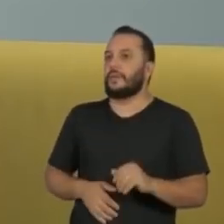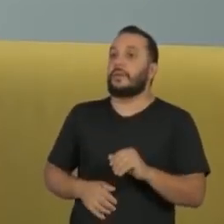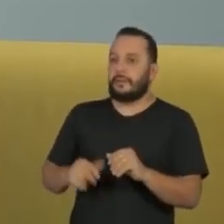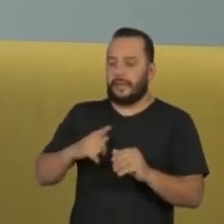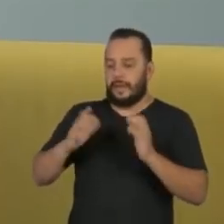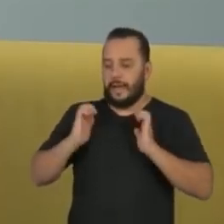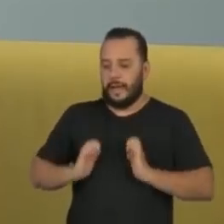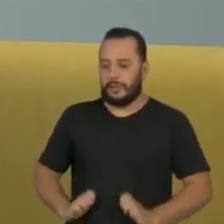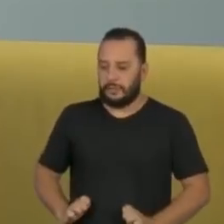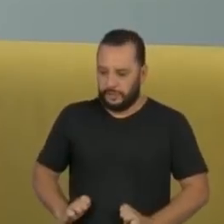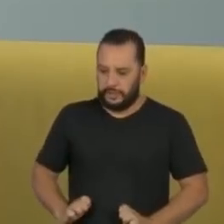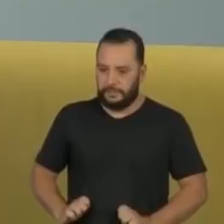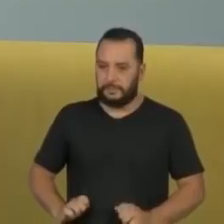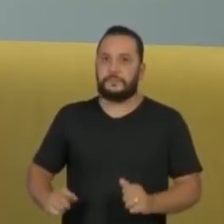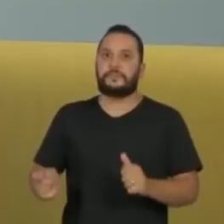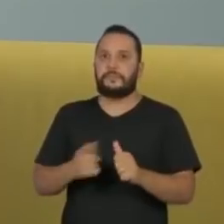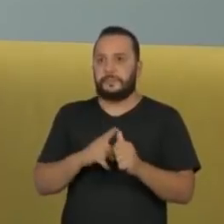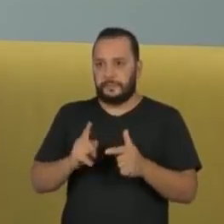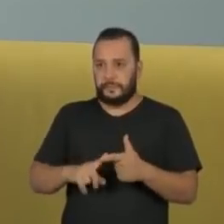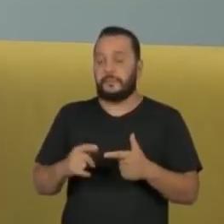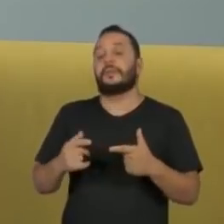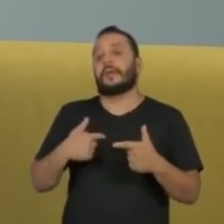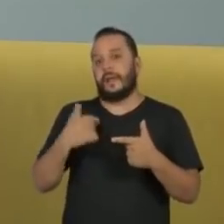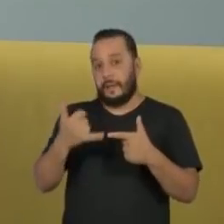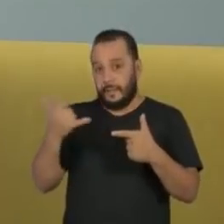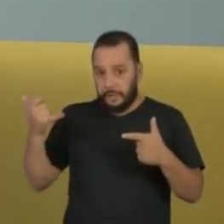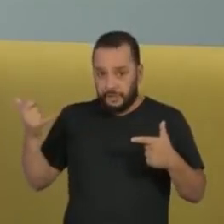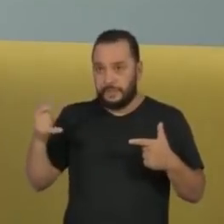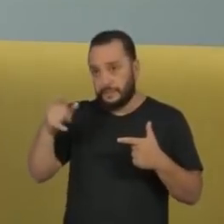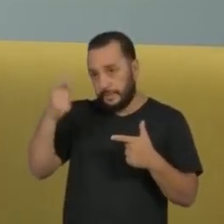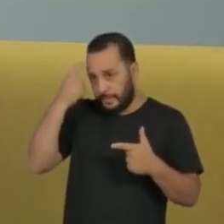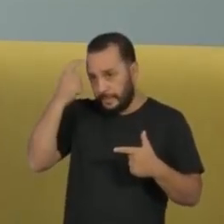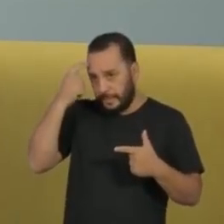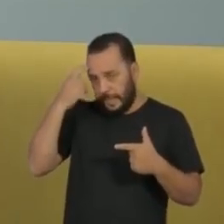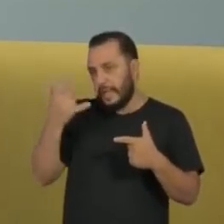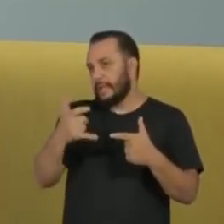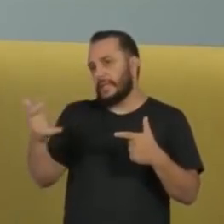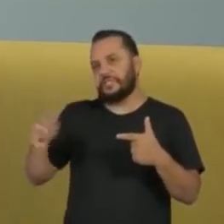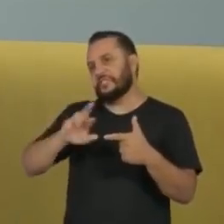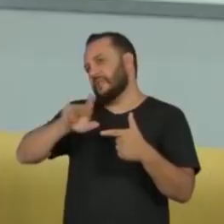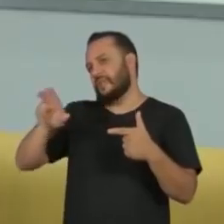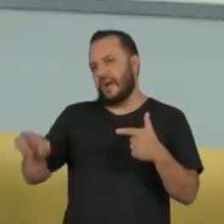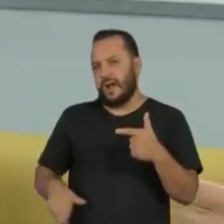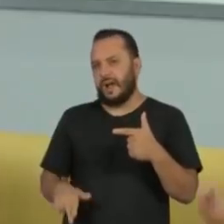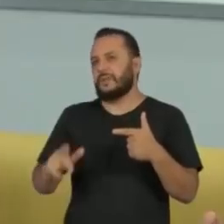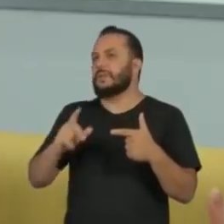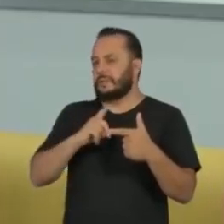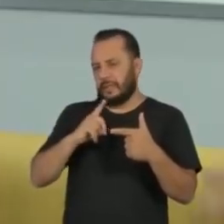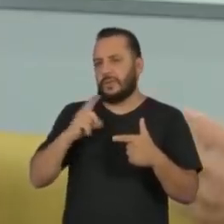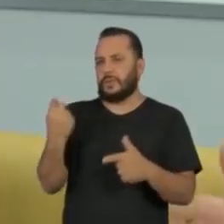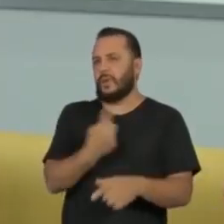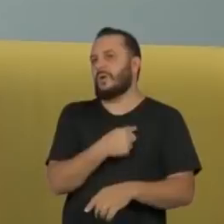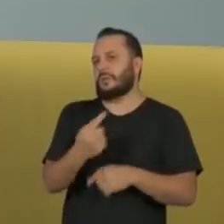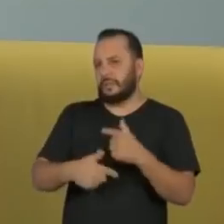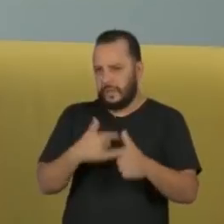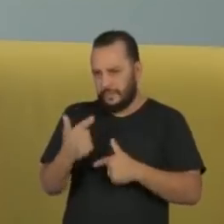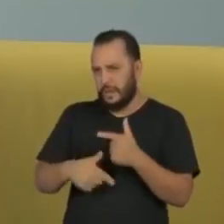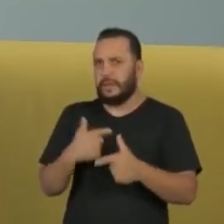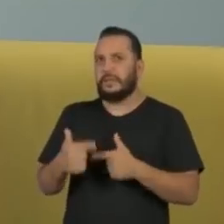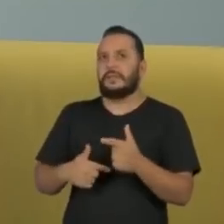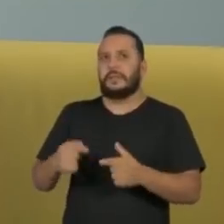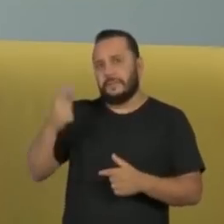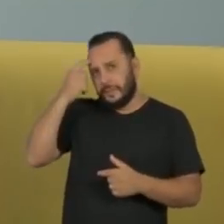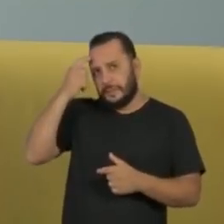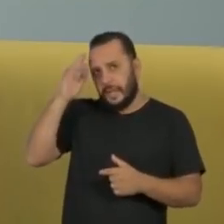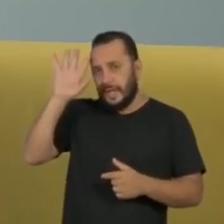ética, nós temos energia, se você pensar, né, tudo que acontece aí, né, nós trabalhamos e ficamos pensando, olha, como é que nós vamos